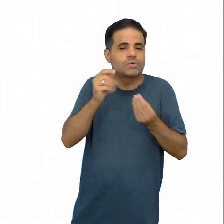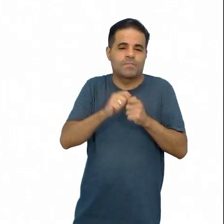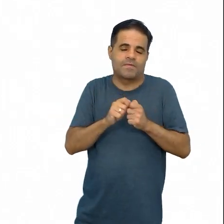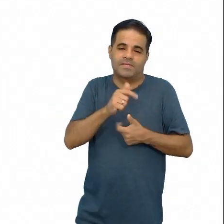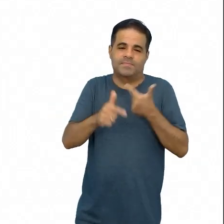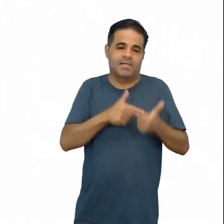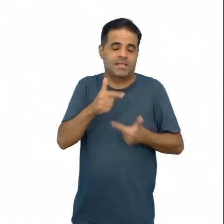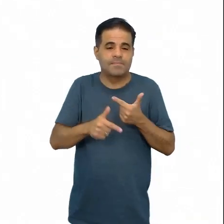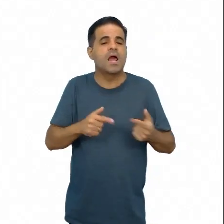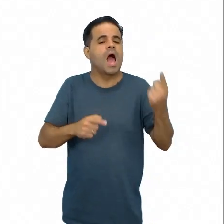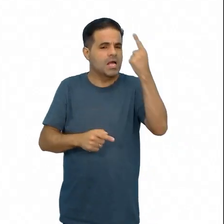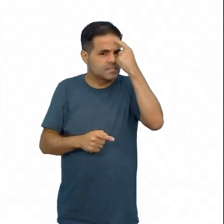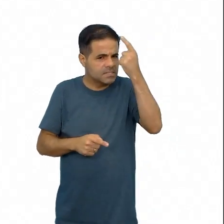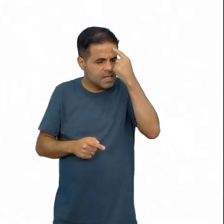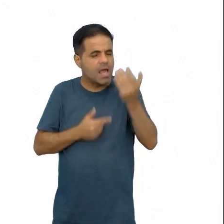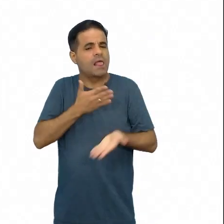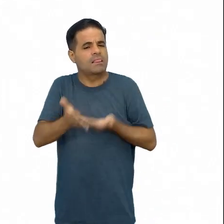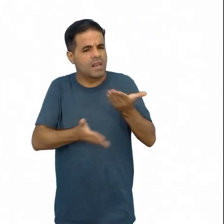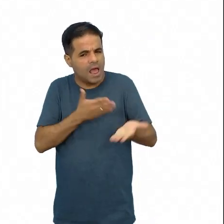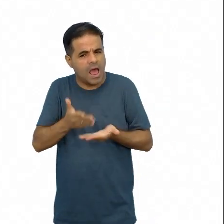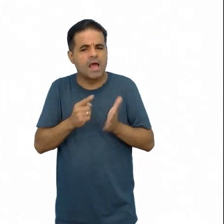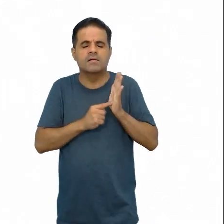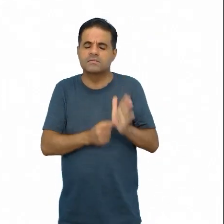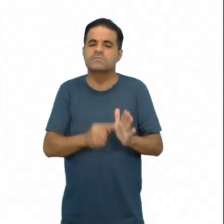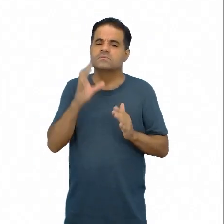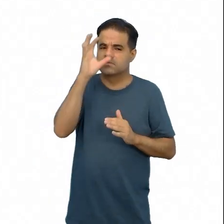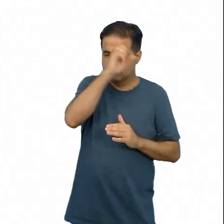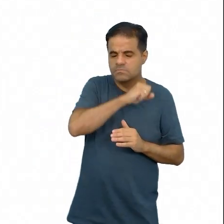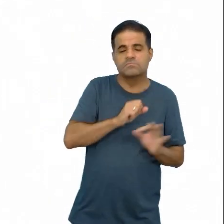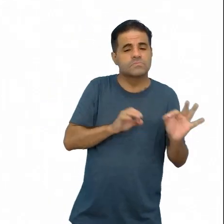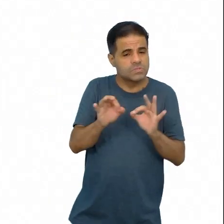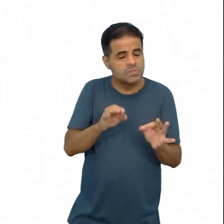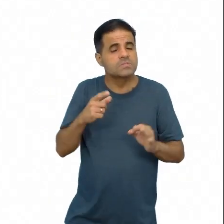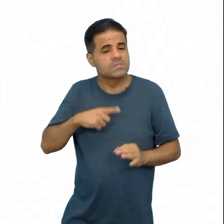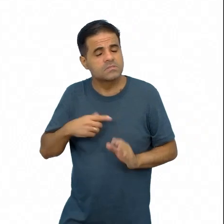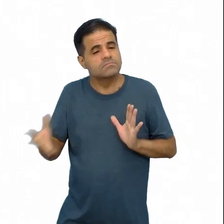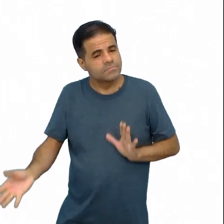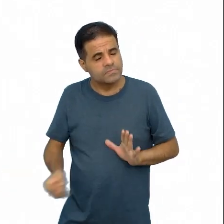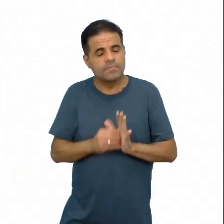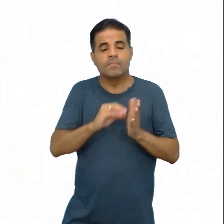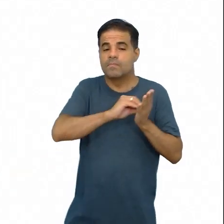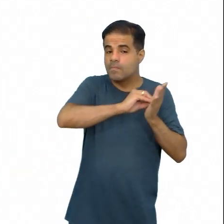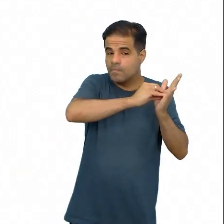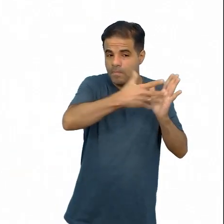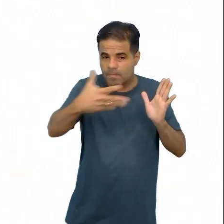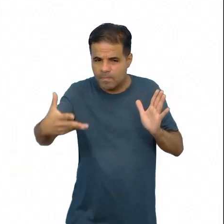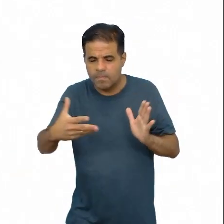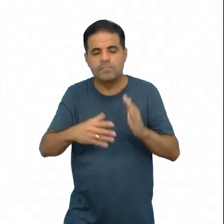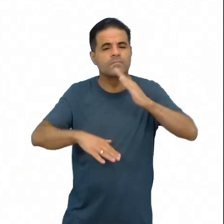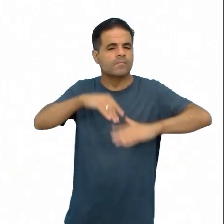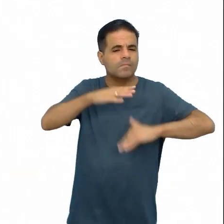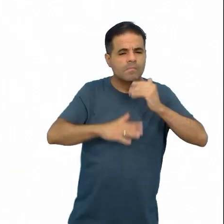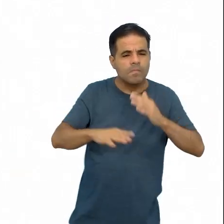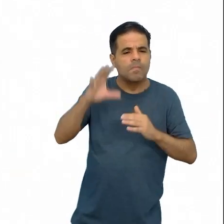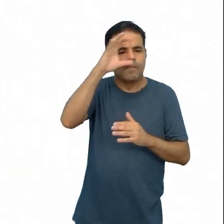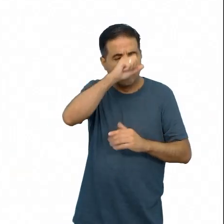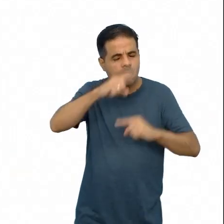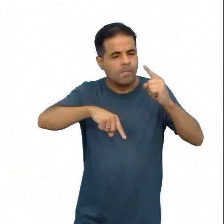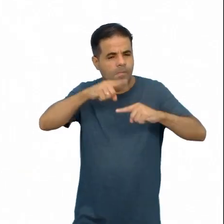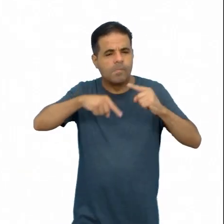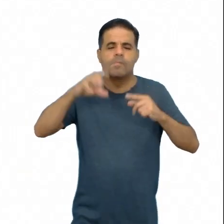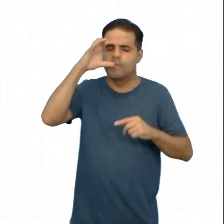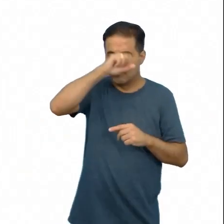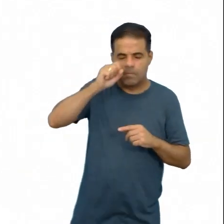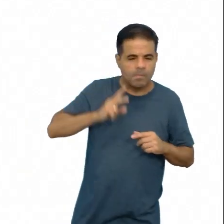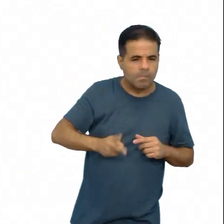trabalhar. As ideias tratadas na aprendizagem baseada em projetos possuem aderência ao currículo vigente com a situação de aprendizagem do material Aprender